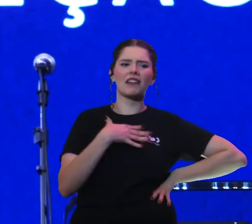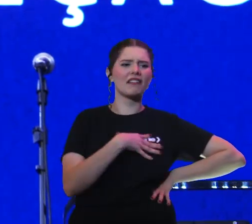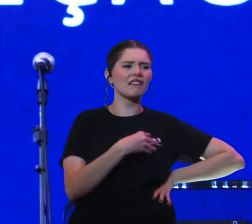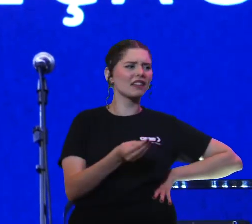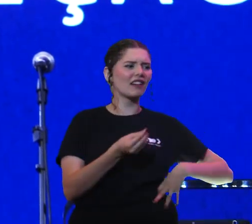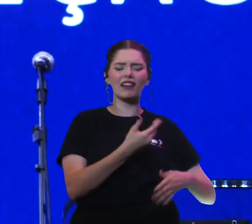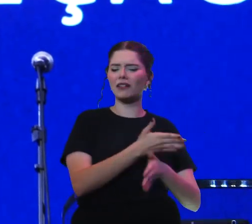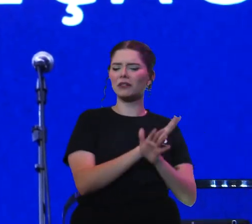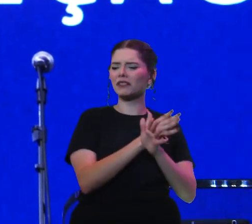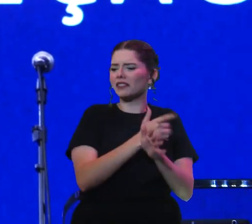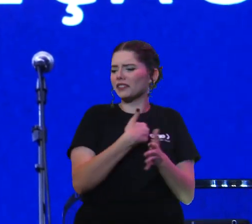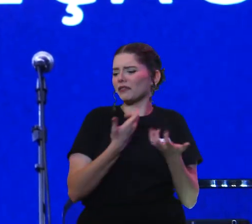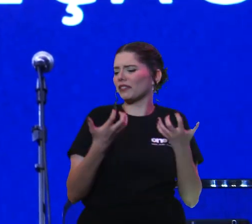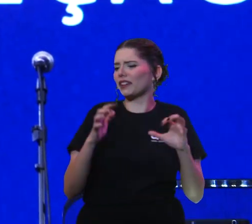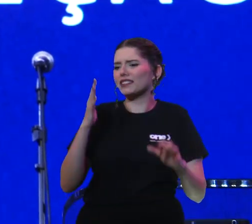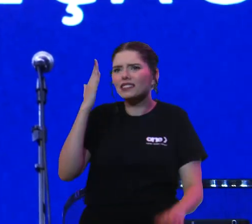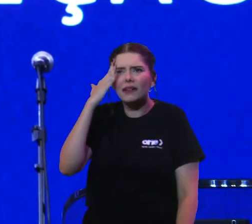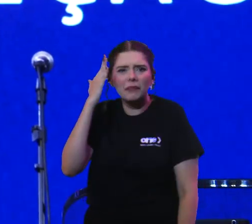ouvir a palavra.